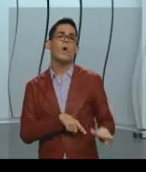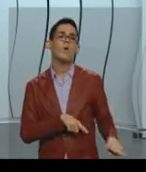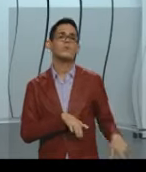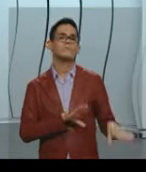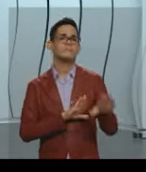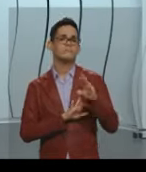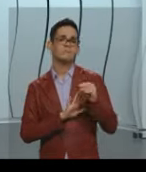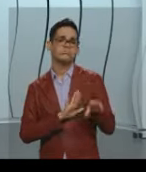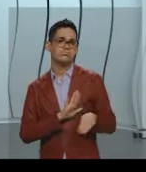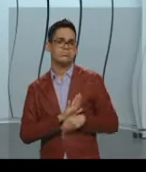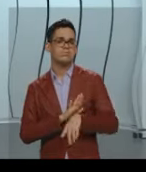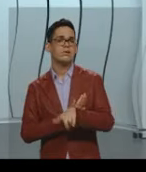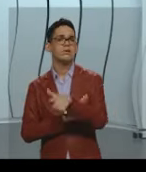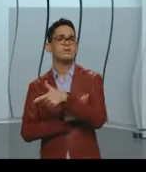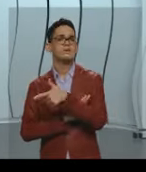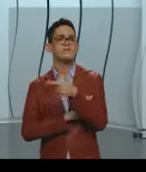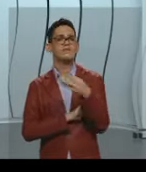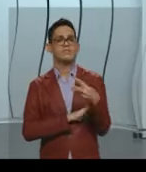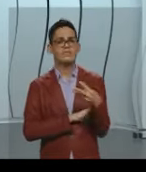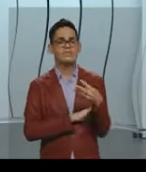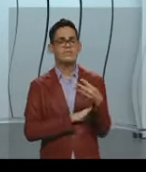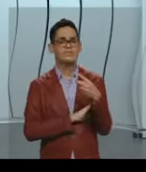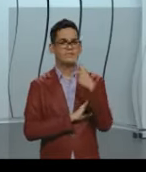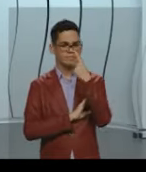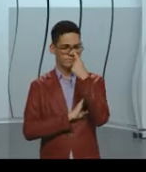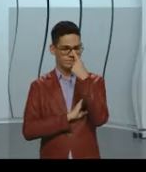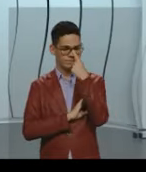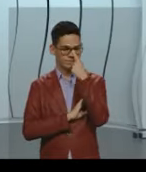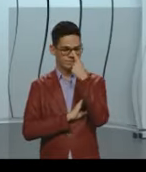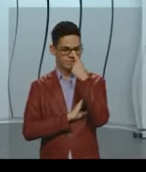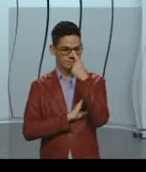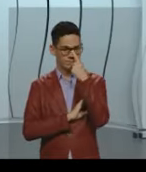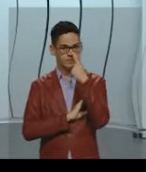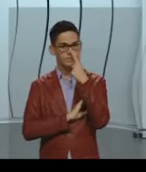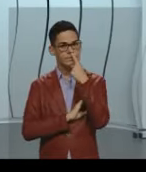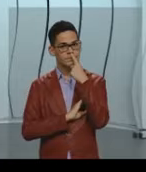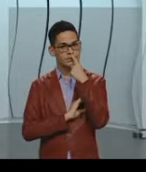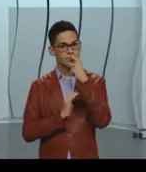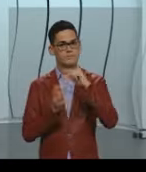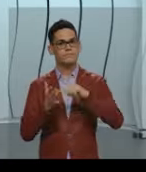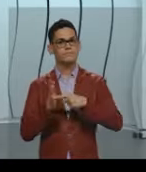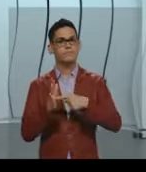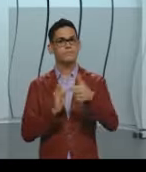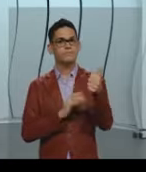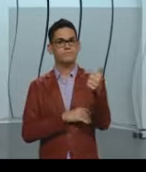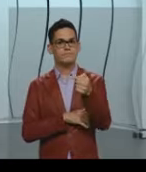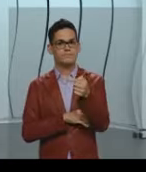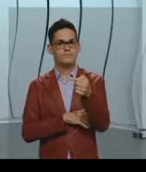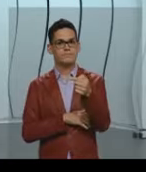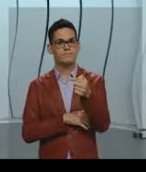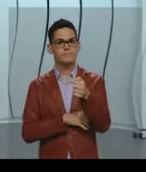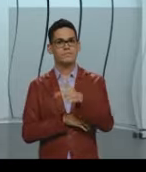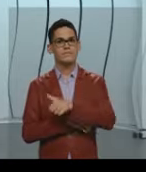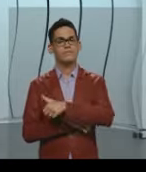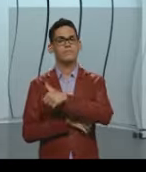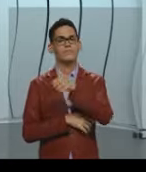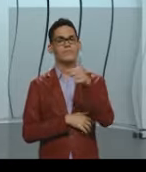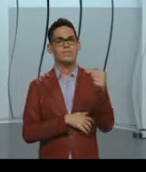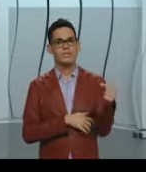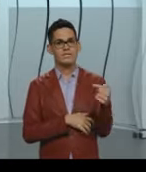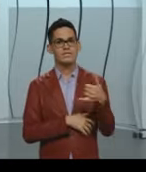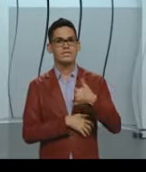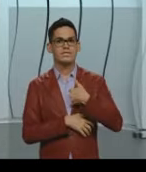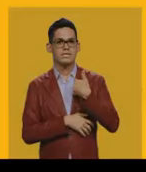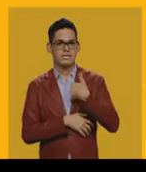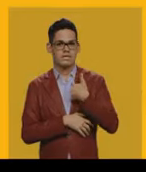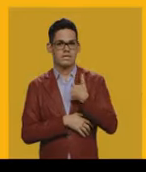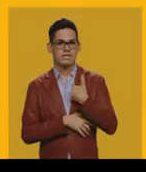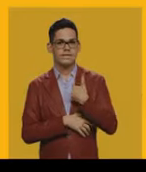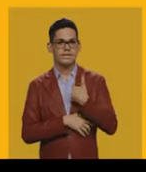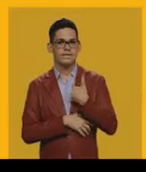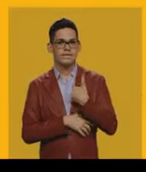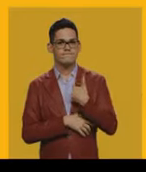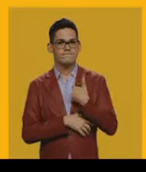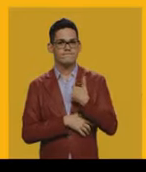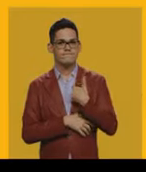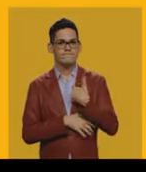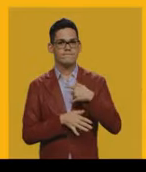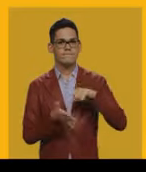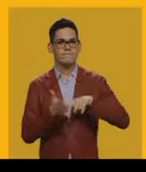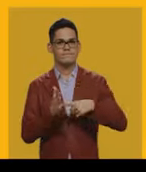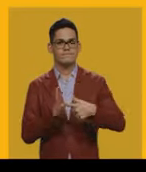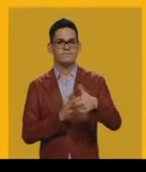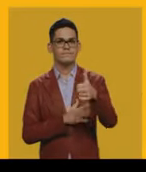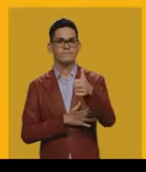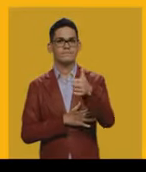23 ali, então, com 17 anos. Então, somando 17, que é a idade,